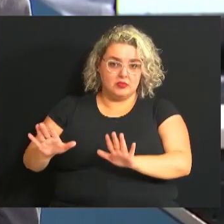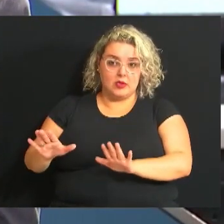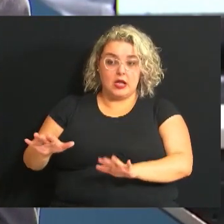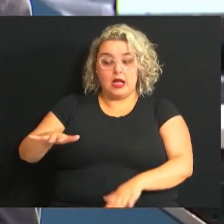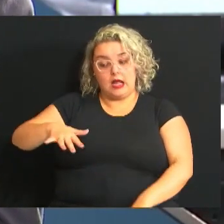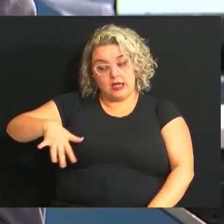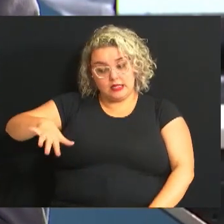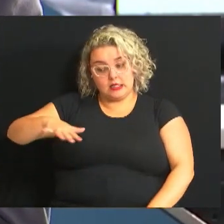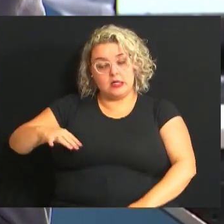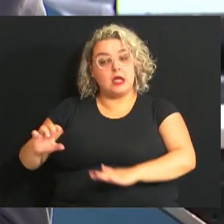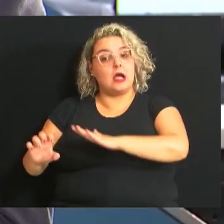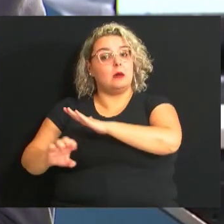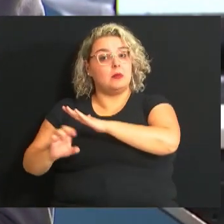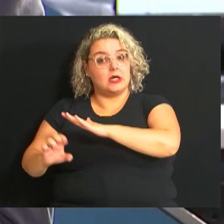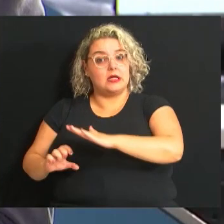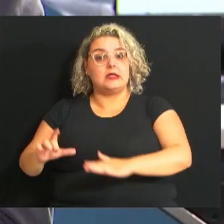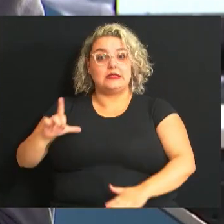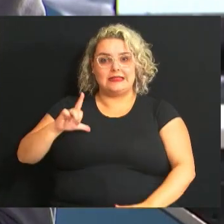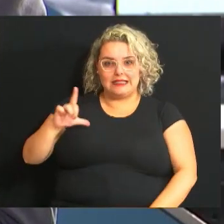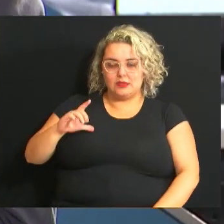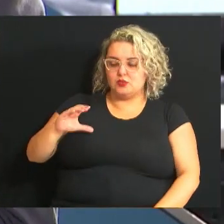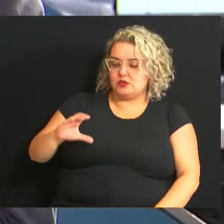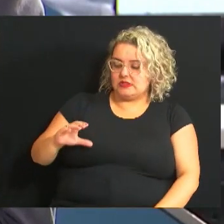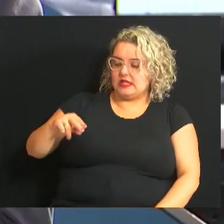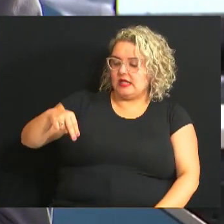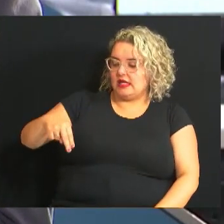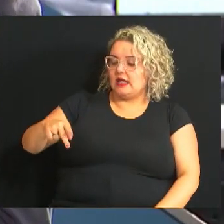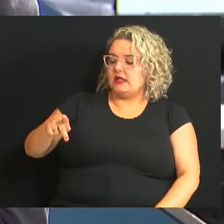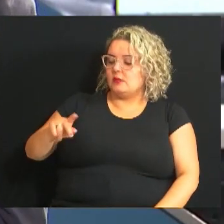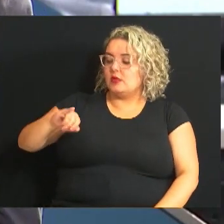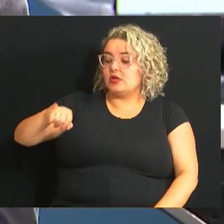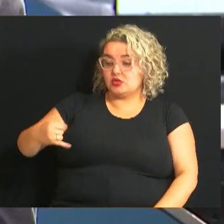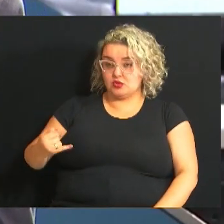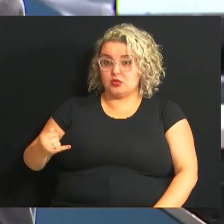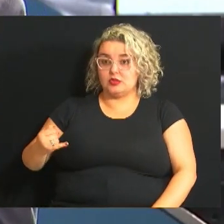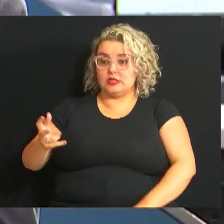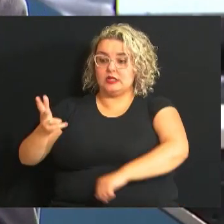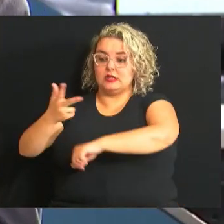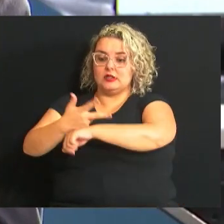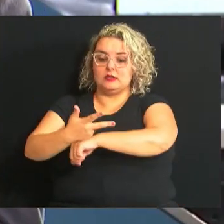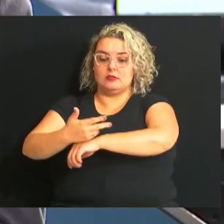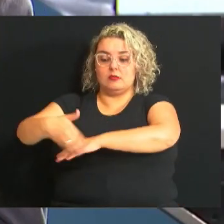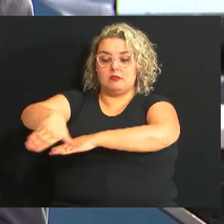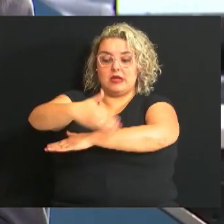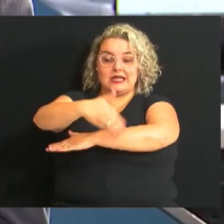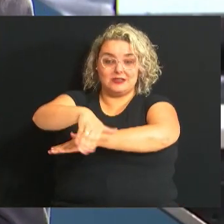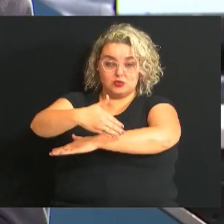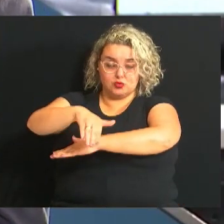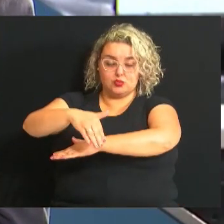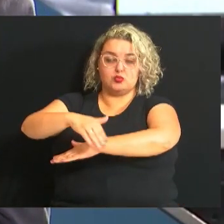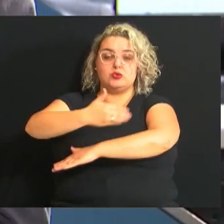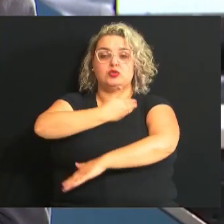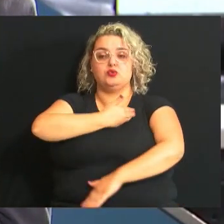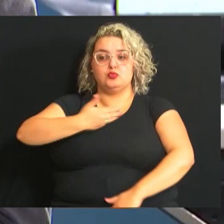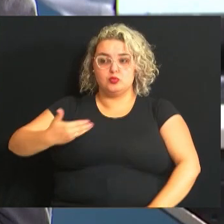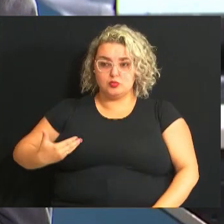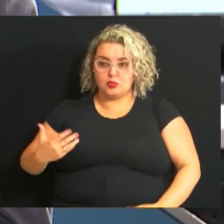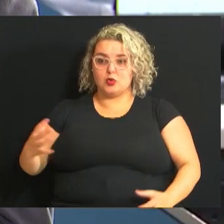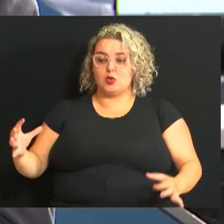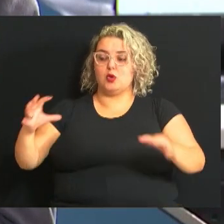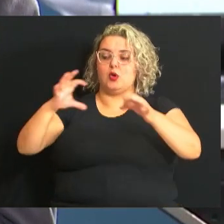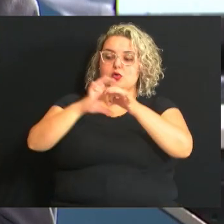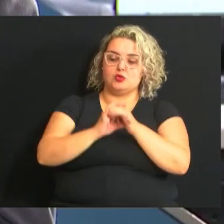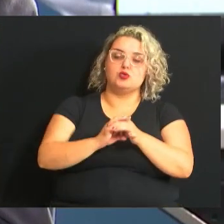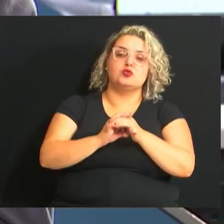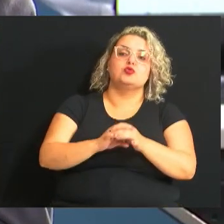Tendo o CNPJ e as câmeras voltadas para a via pública, nós conseguimos linkar aqui na Sincamp. Bom, e no total,